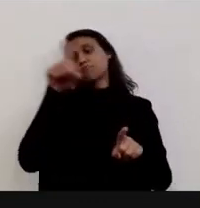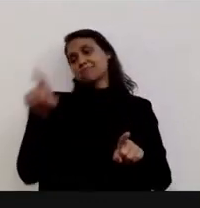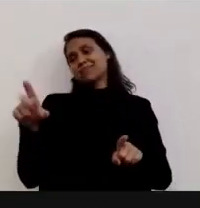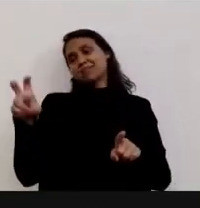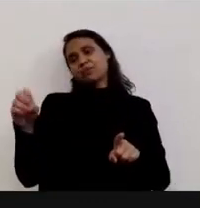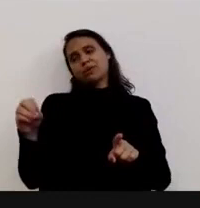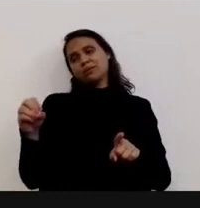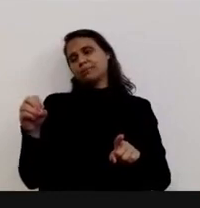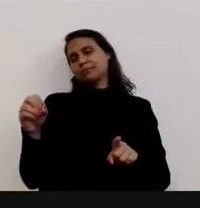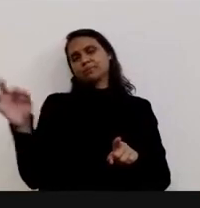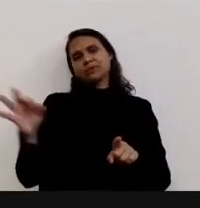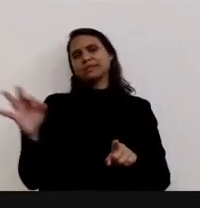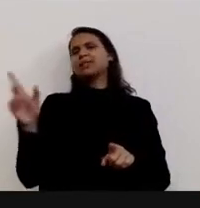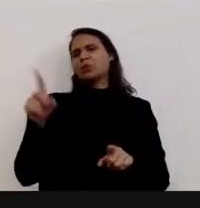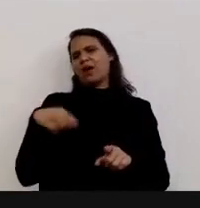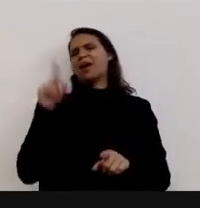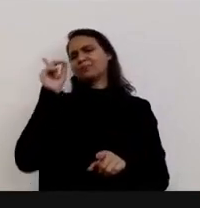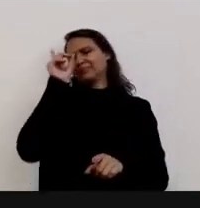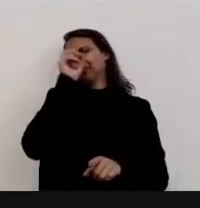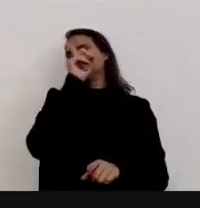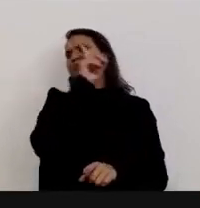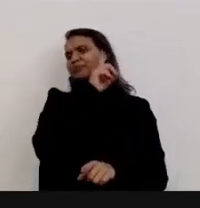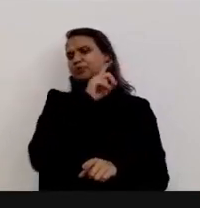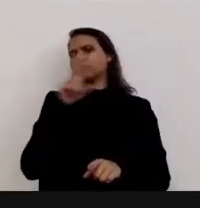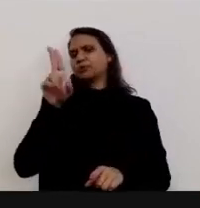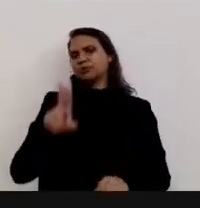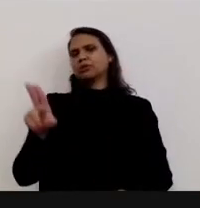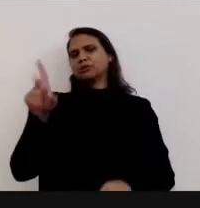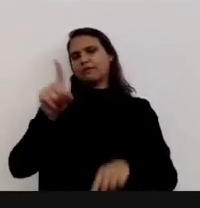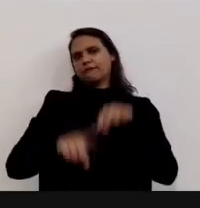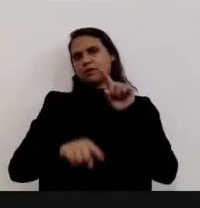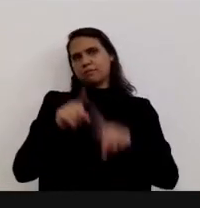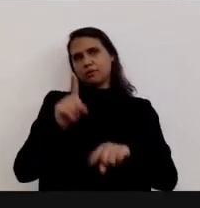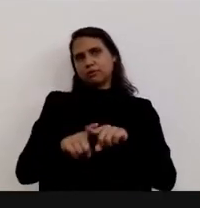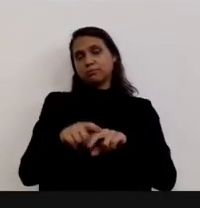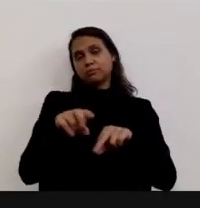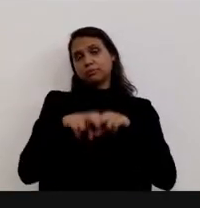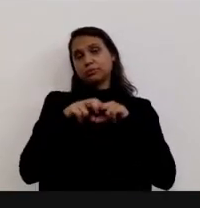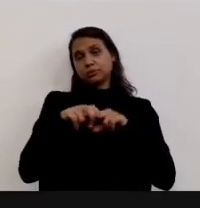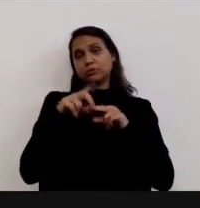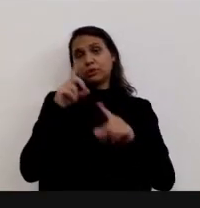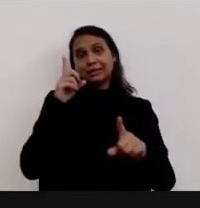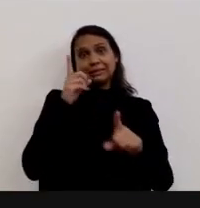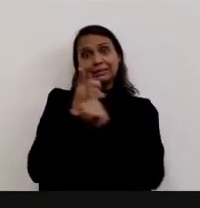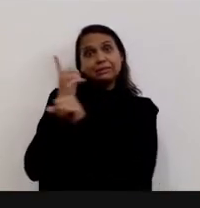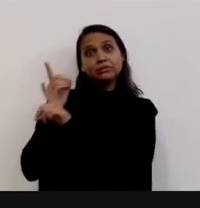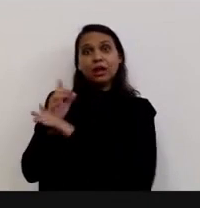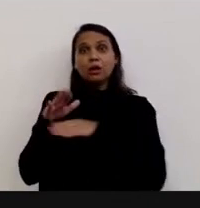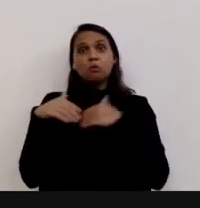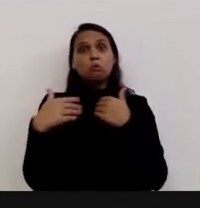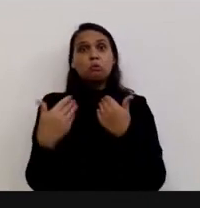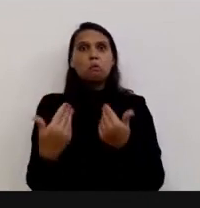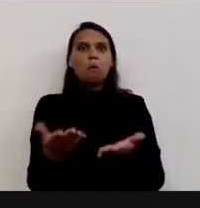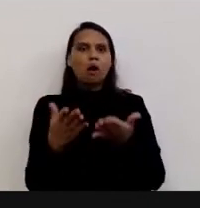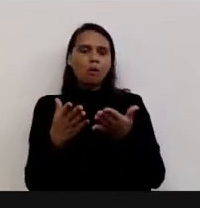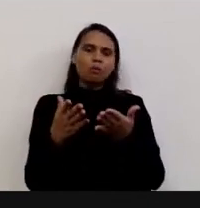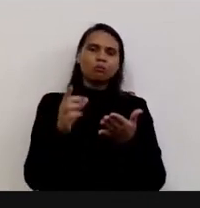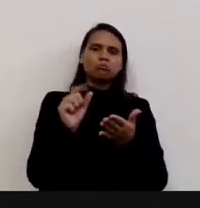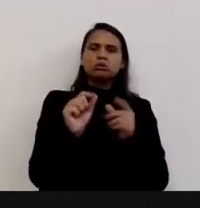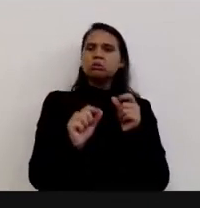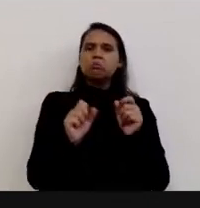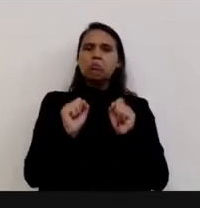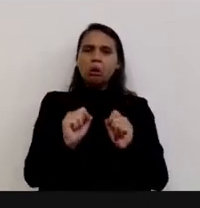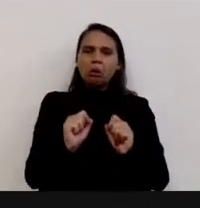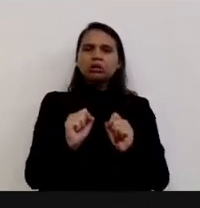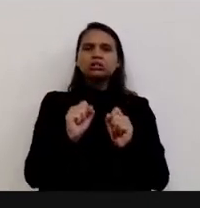grande de utilizar a ferramenta. Bom, a partir daí começamos a identificar quais seriam os fatores, né, as variáveis que